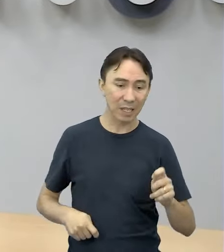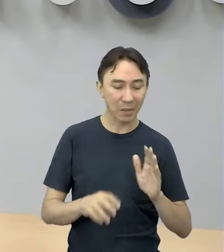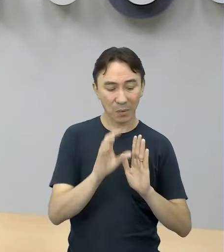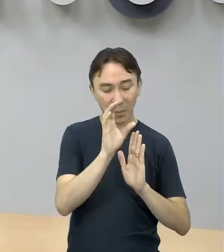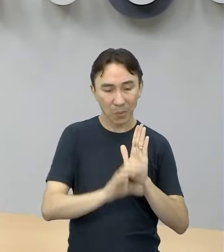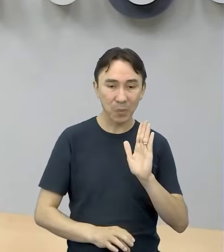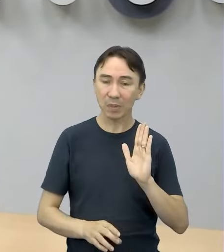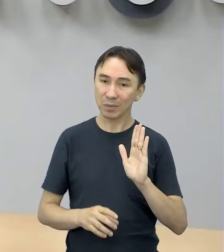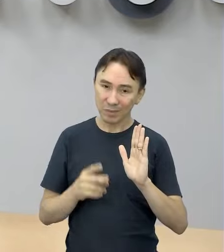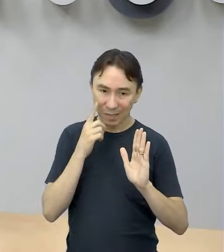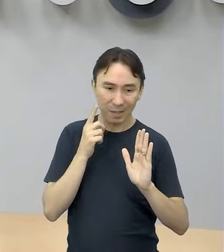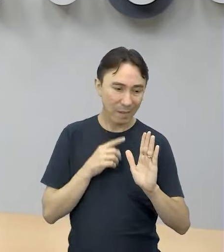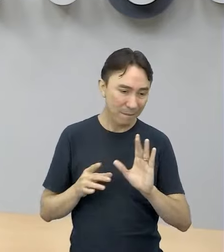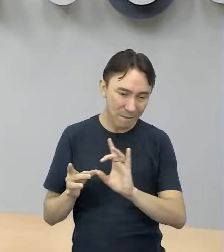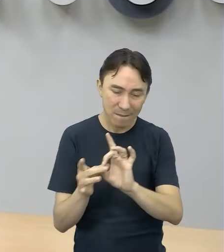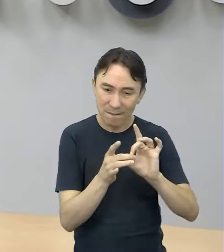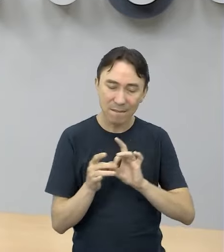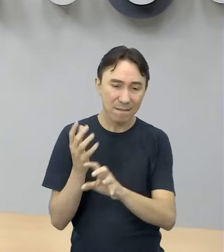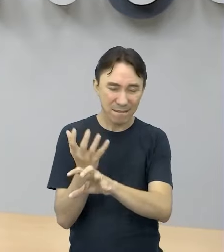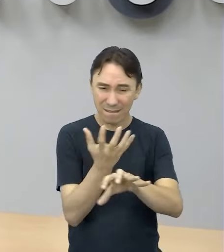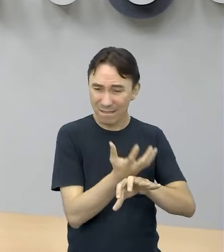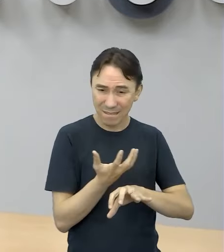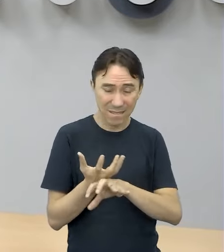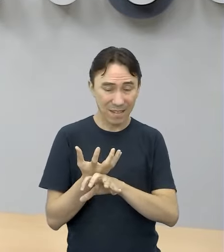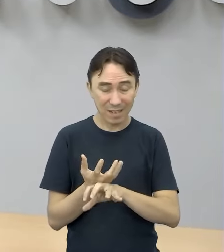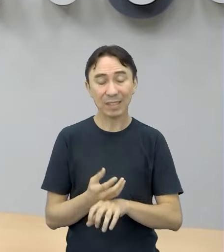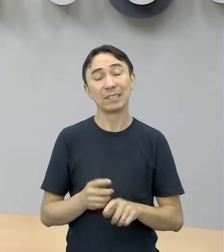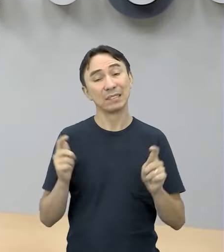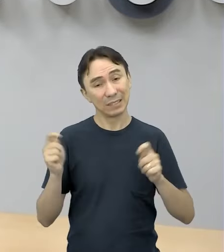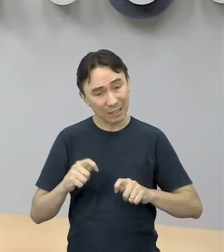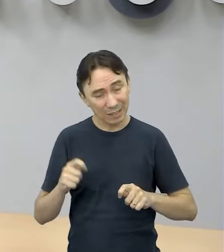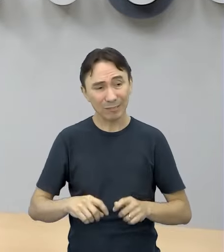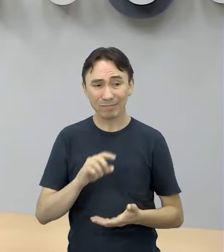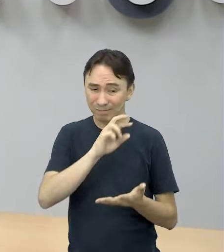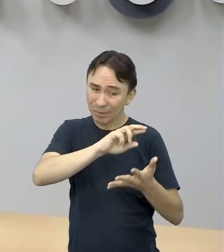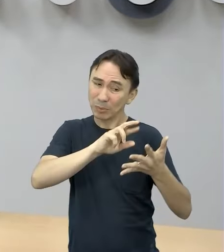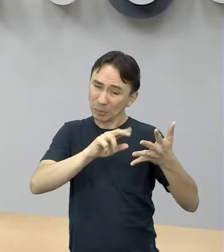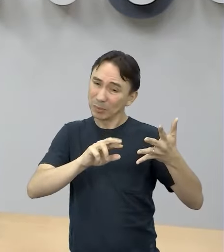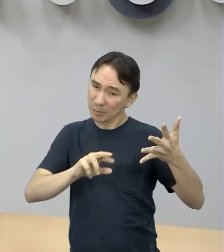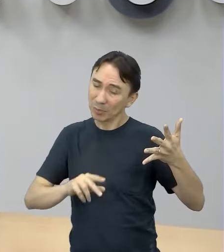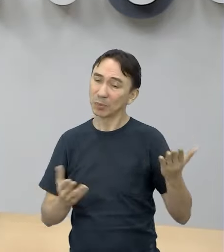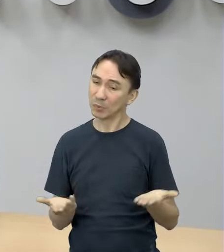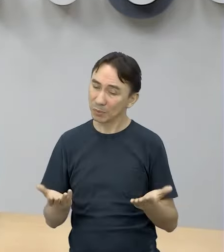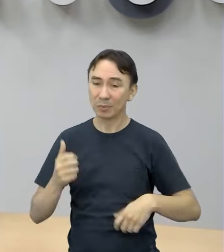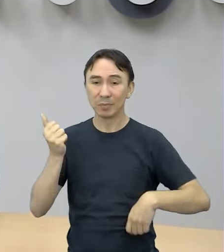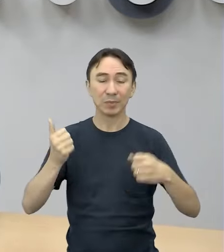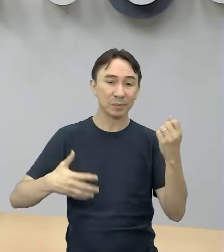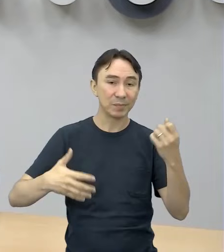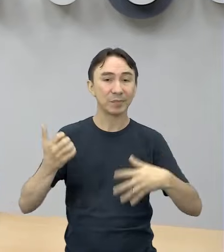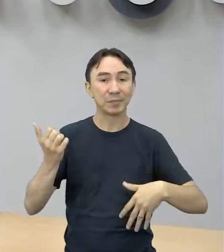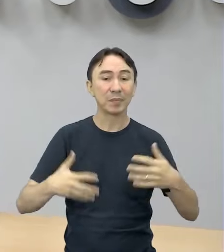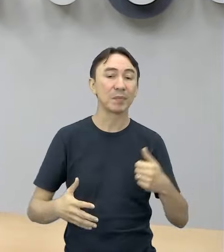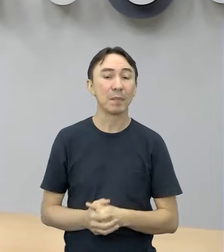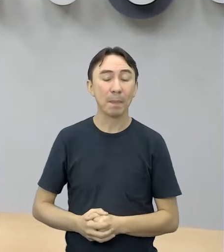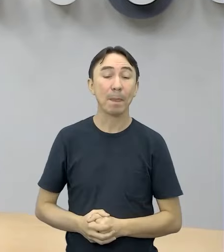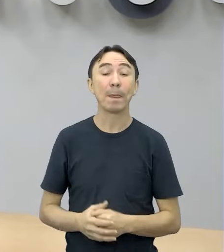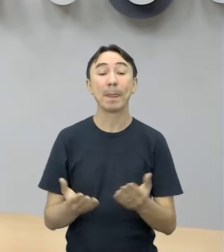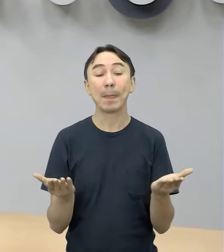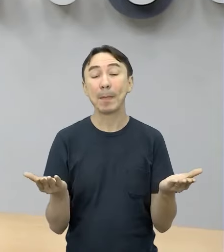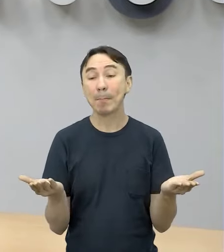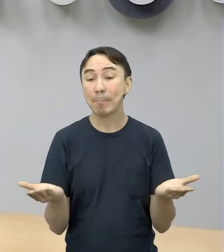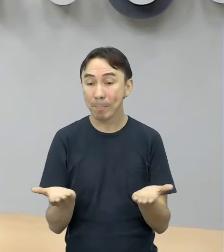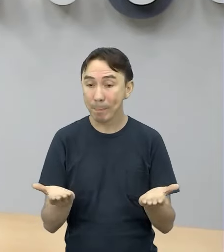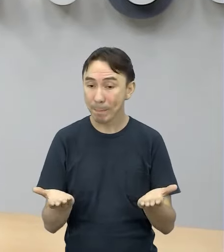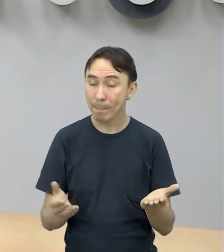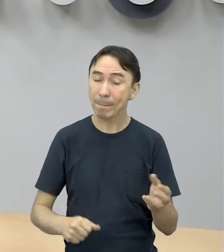vir por esses outros pontos aí que a gente abordou hoje também, né? Então aqui dando seguimento, né, a gente vai dar